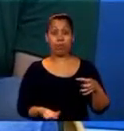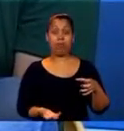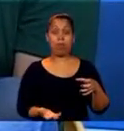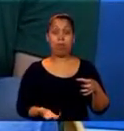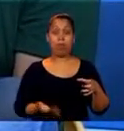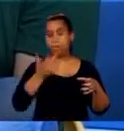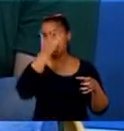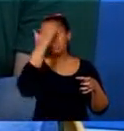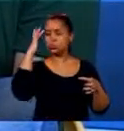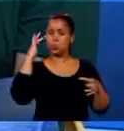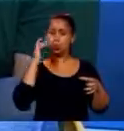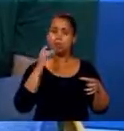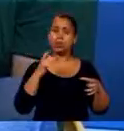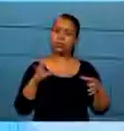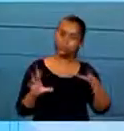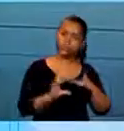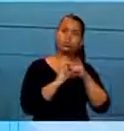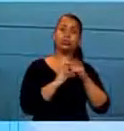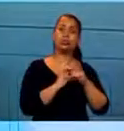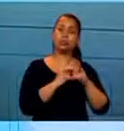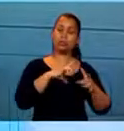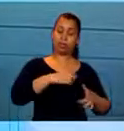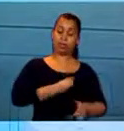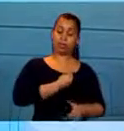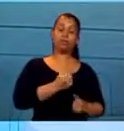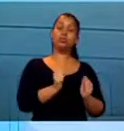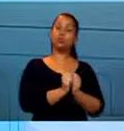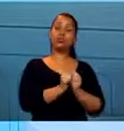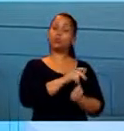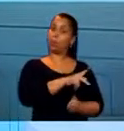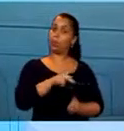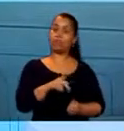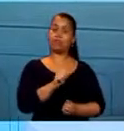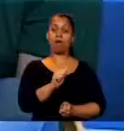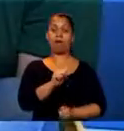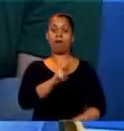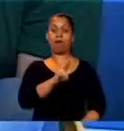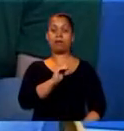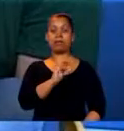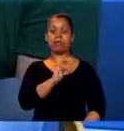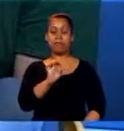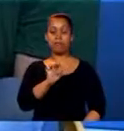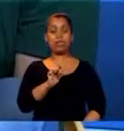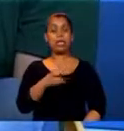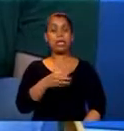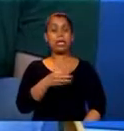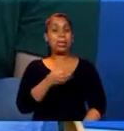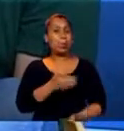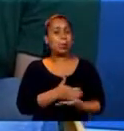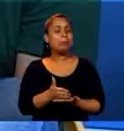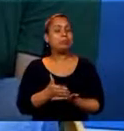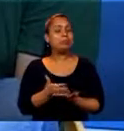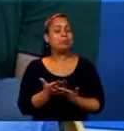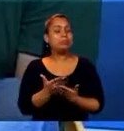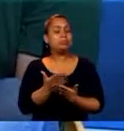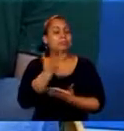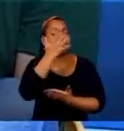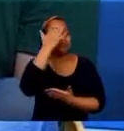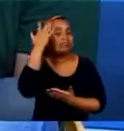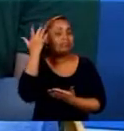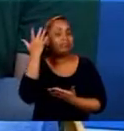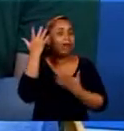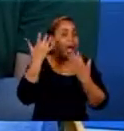como associado a honra de ter o professor Arif. E no começo, poucas portas se abriram, mas uma porta